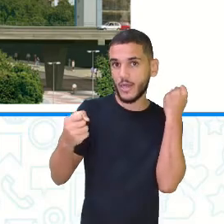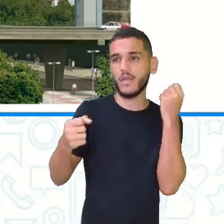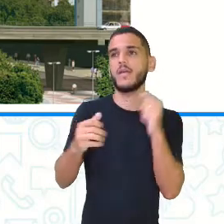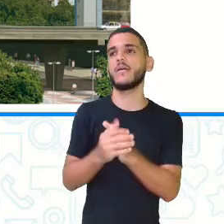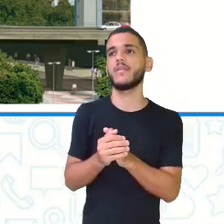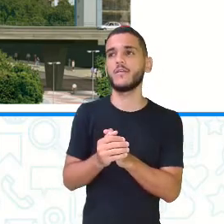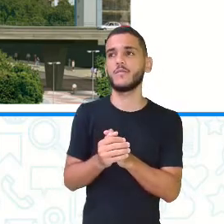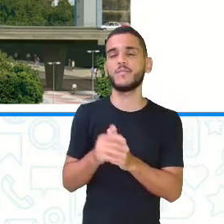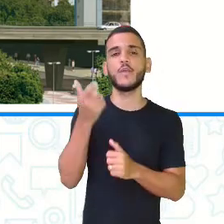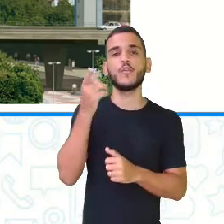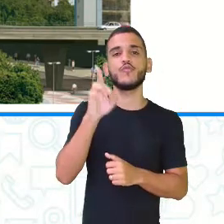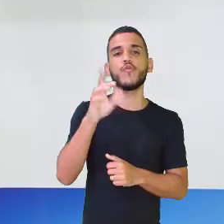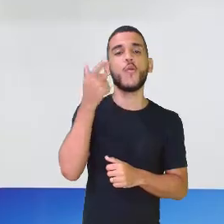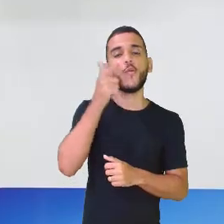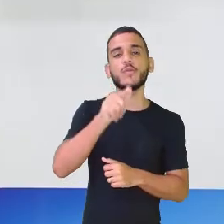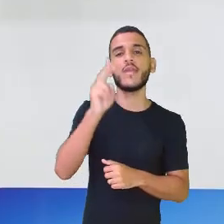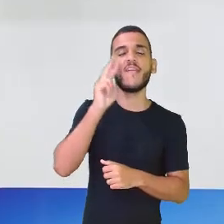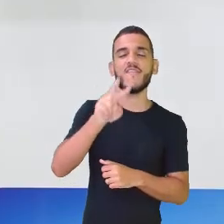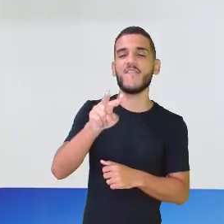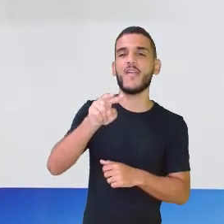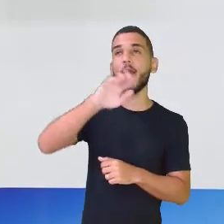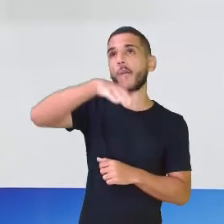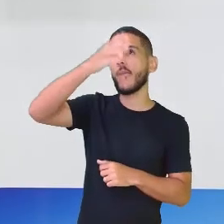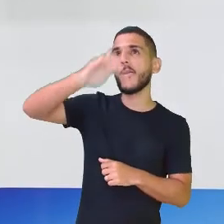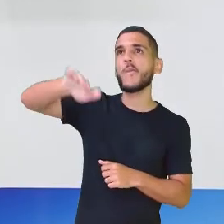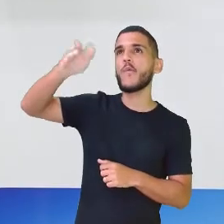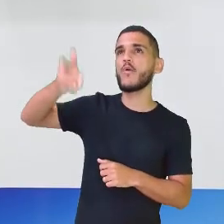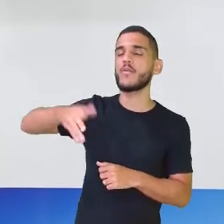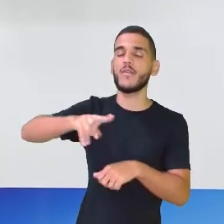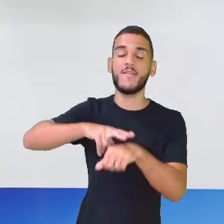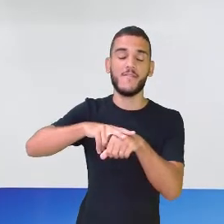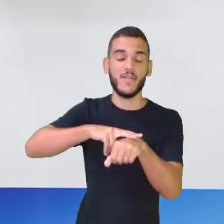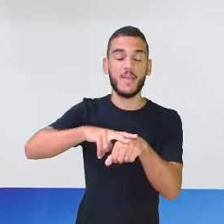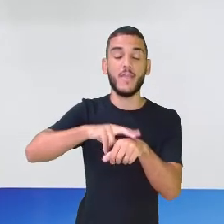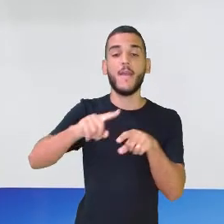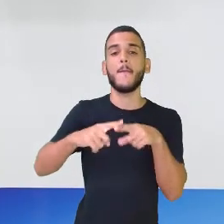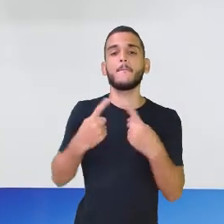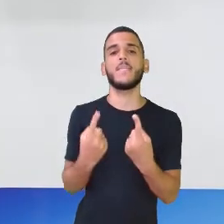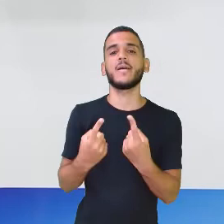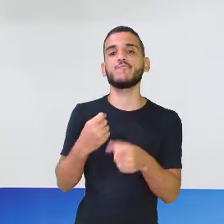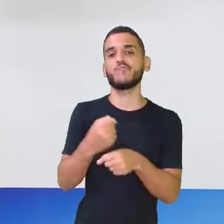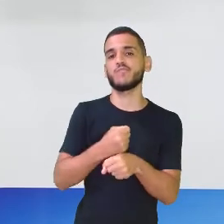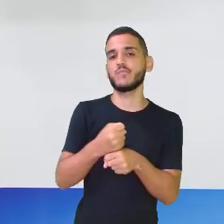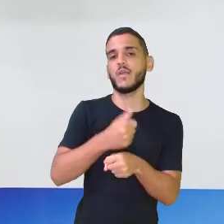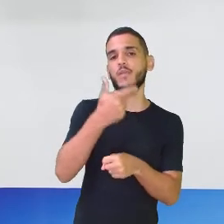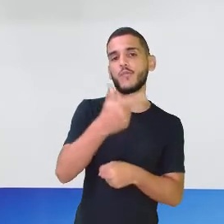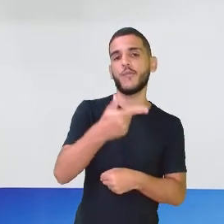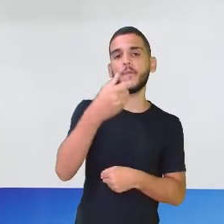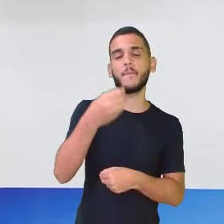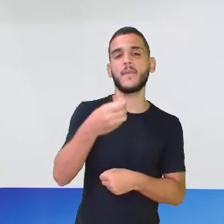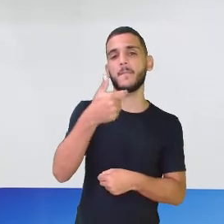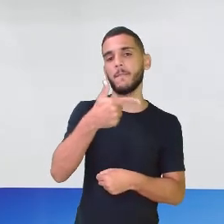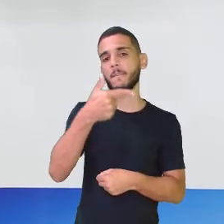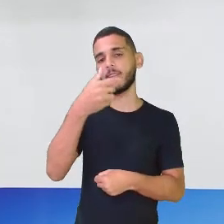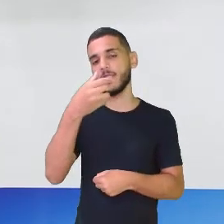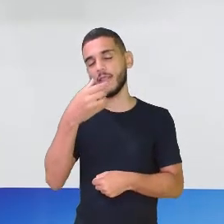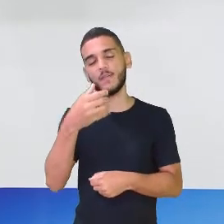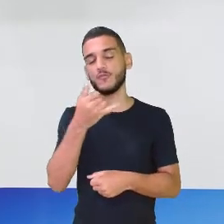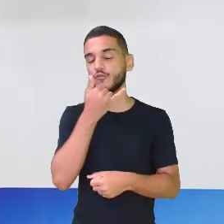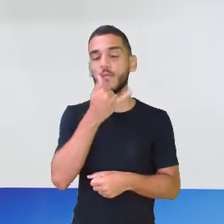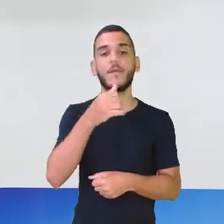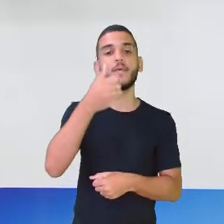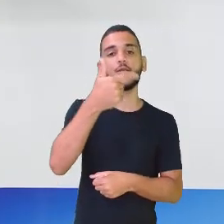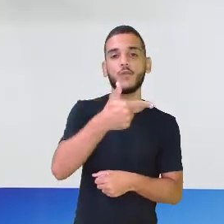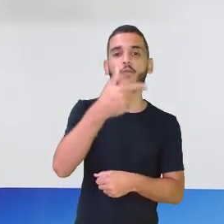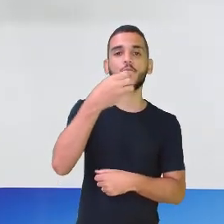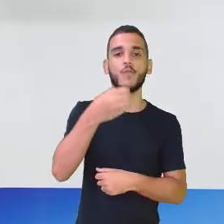com os pássaros voando. E olha só como ela chegou no ano de 2002. A gente pode observar a quantidade de coisas que tem aqui